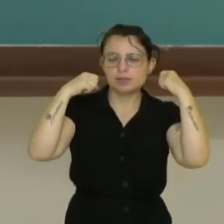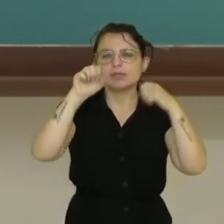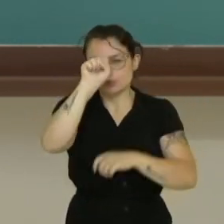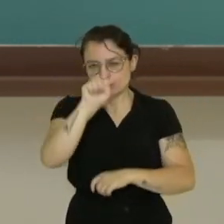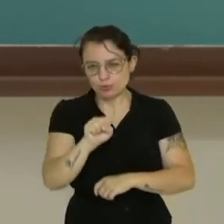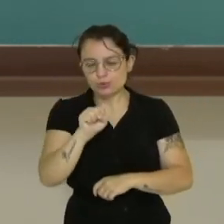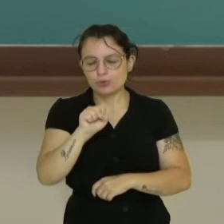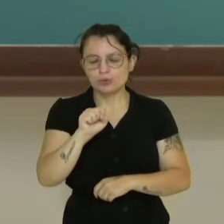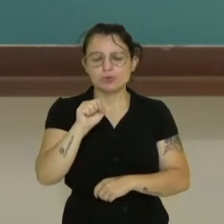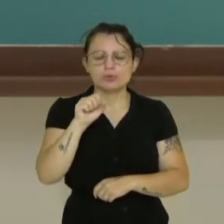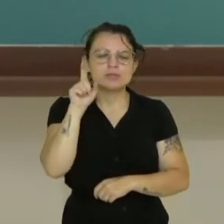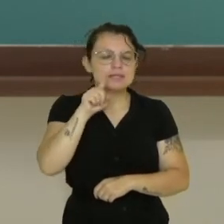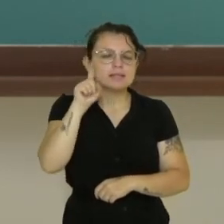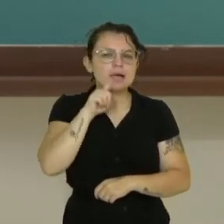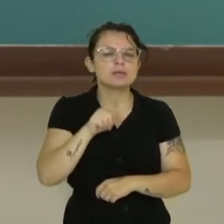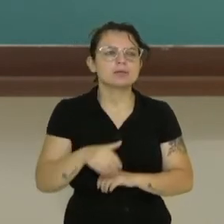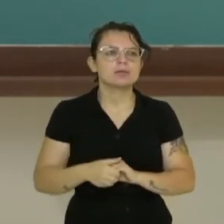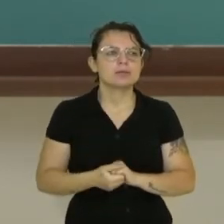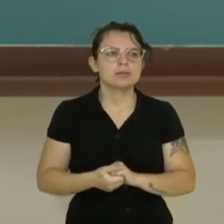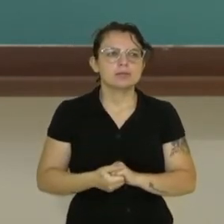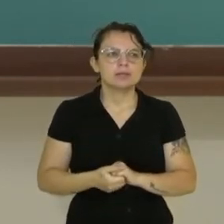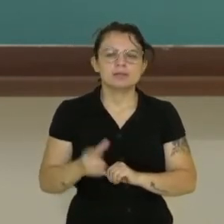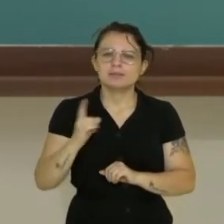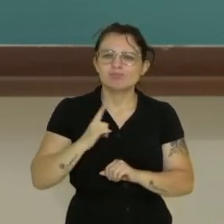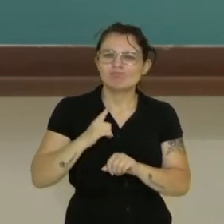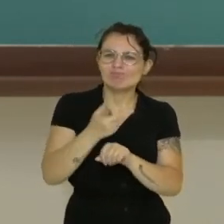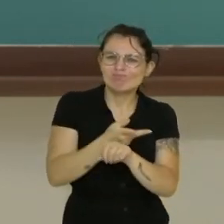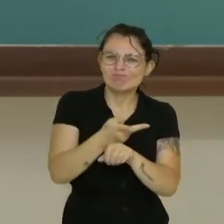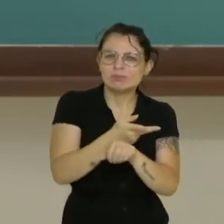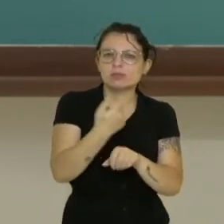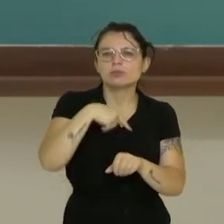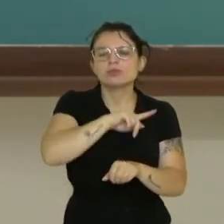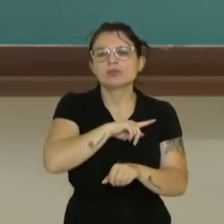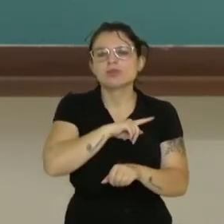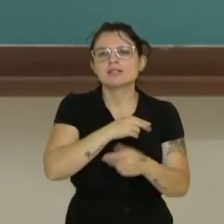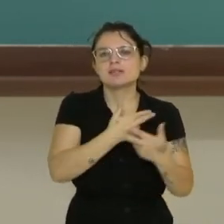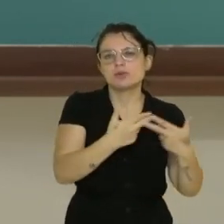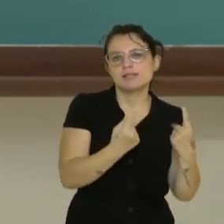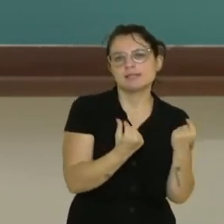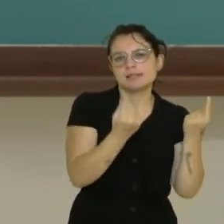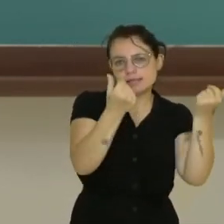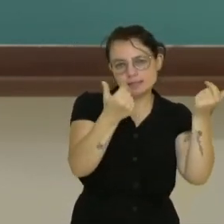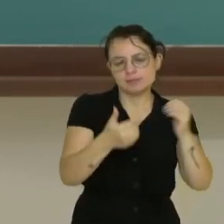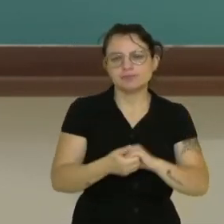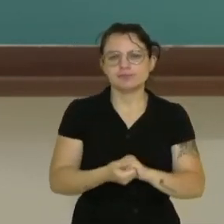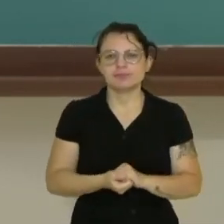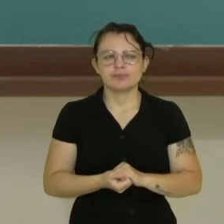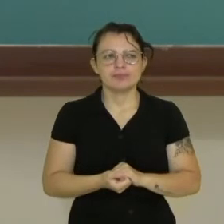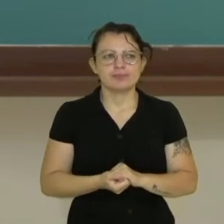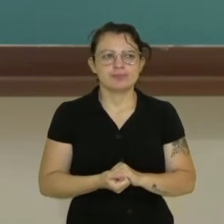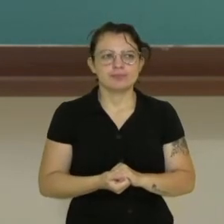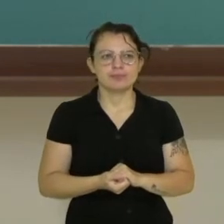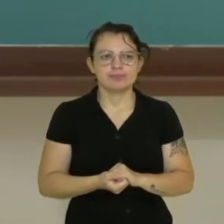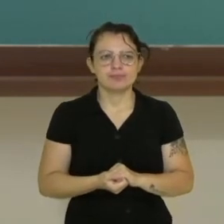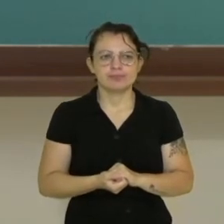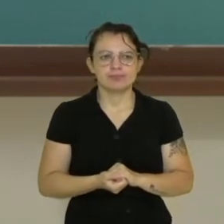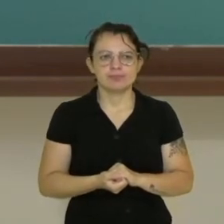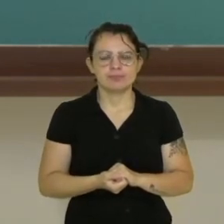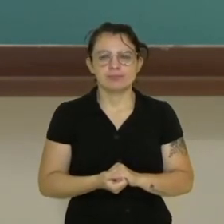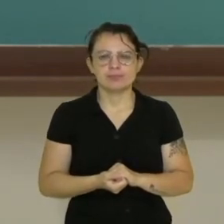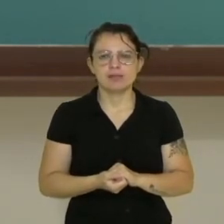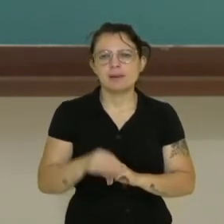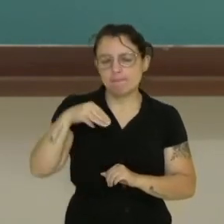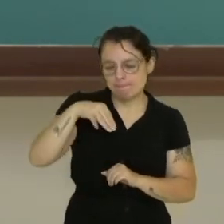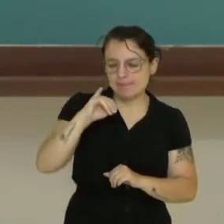dos Estados Unidos, foi uma grande exploração dos nossos recursos, seja através de